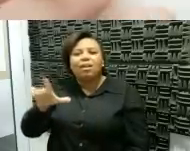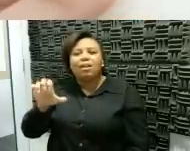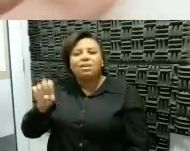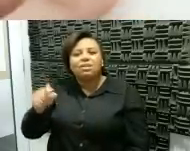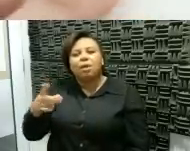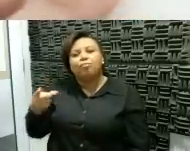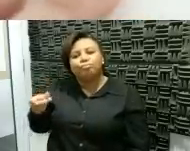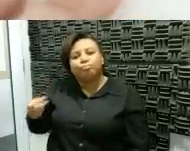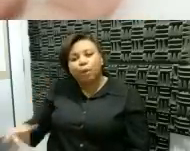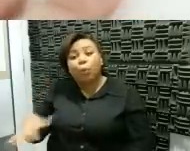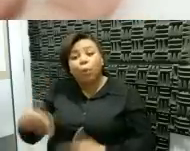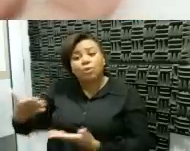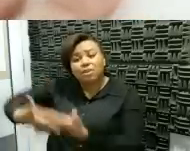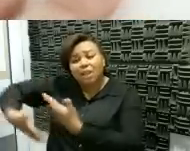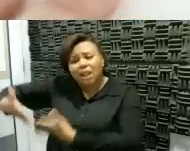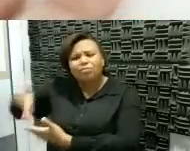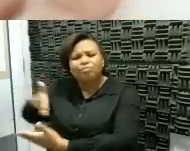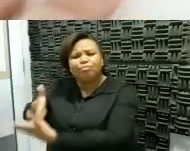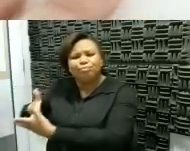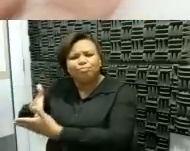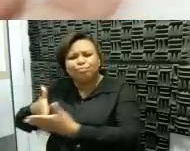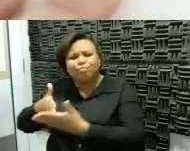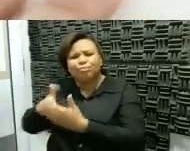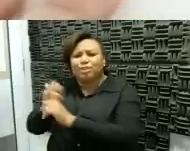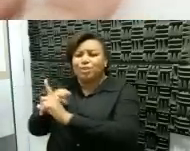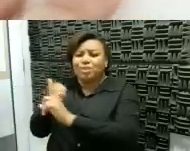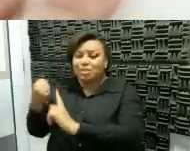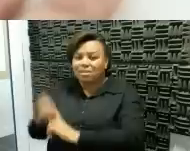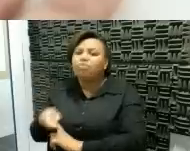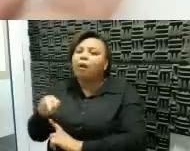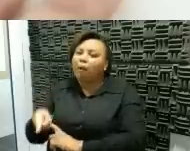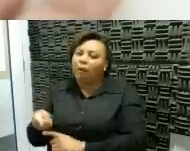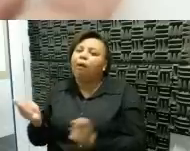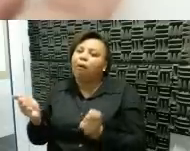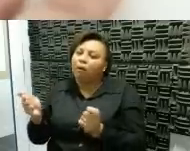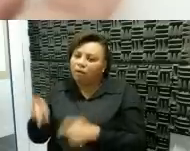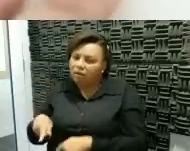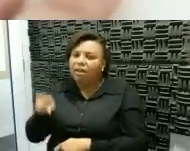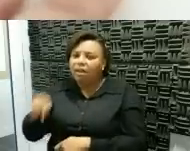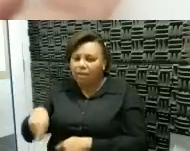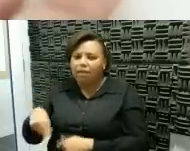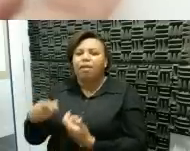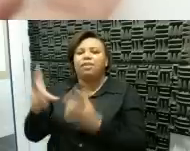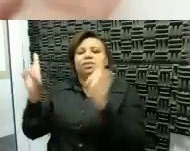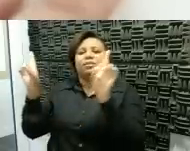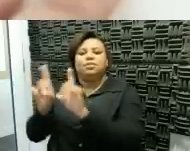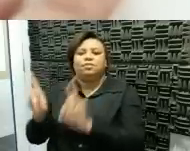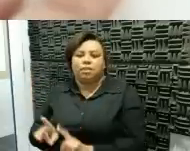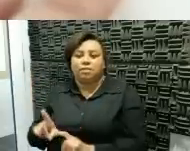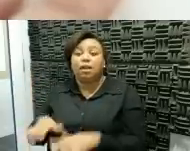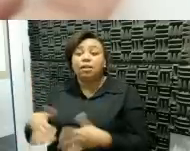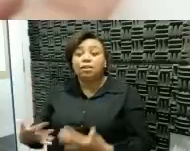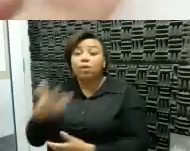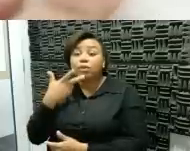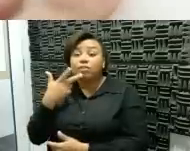nossa sociedade Aí sim se tornam uma deficiência então quando a gente fala pessoas com deficiência a gente não tá